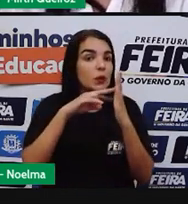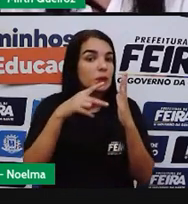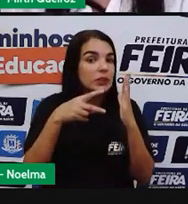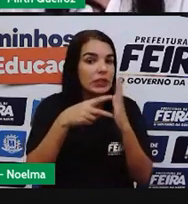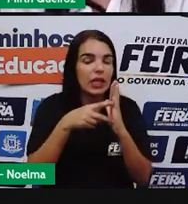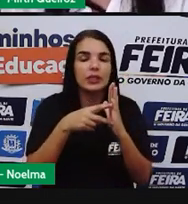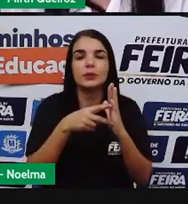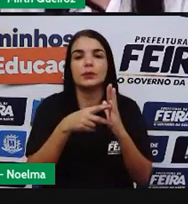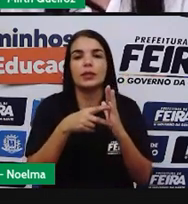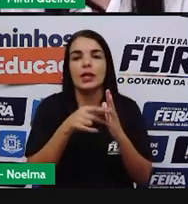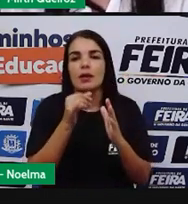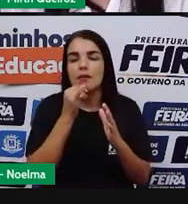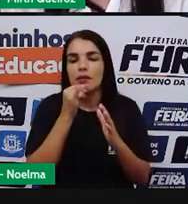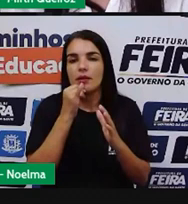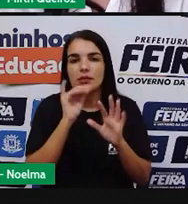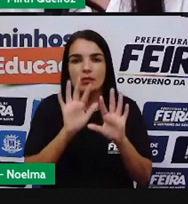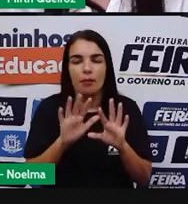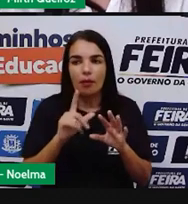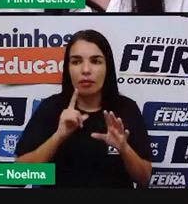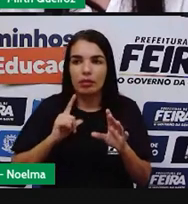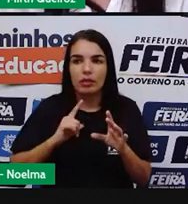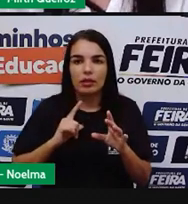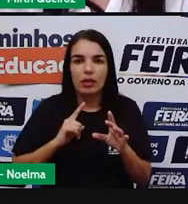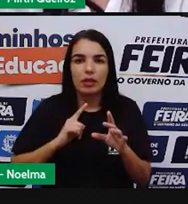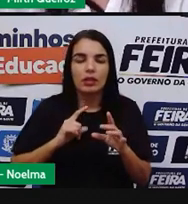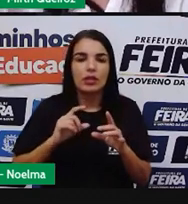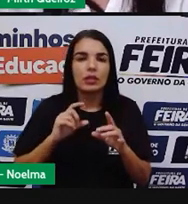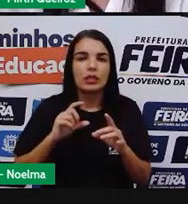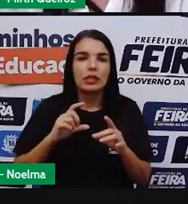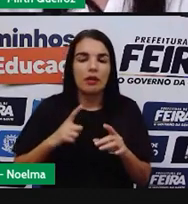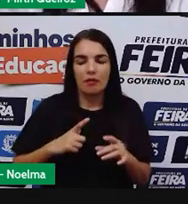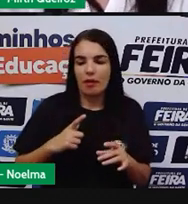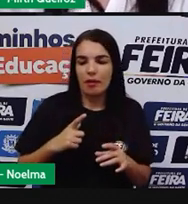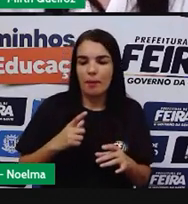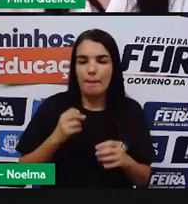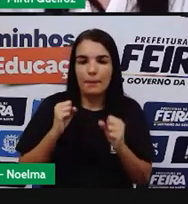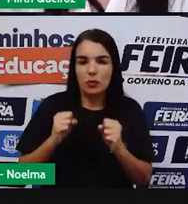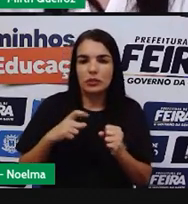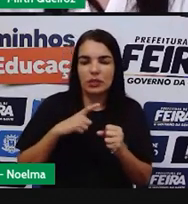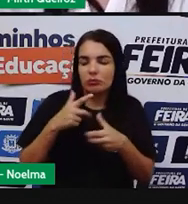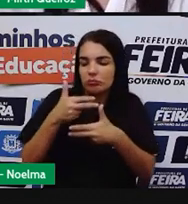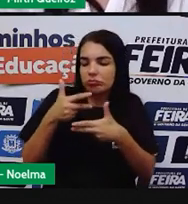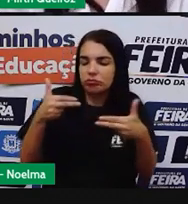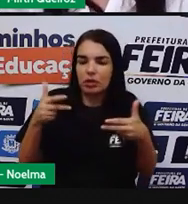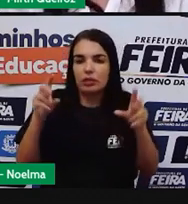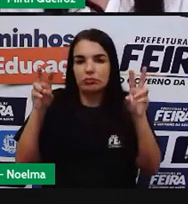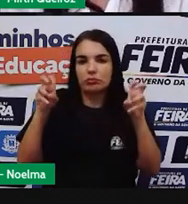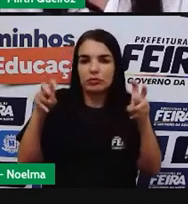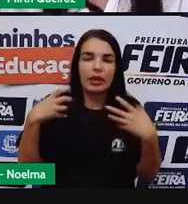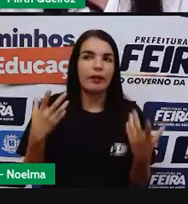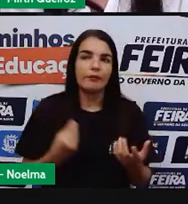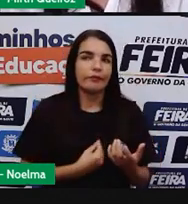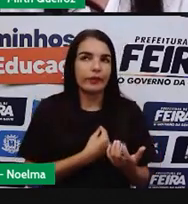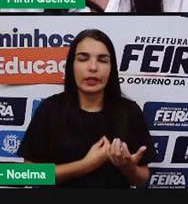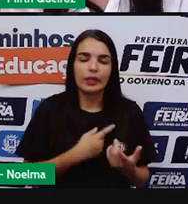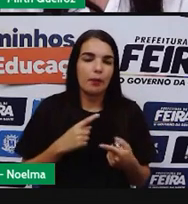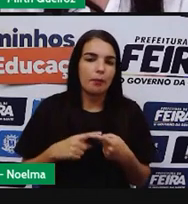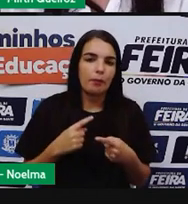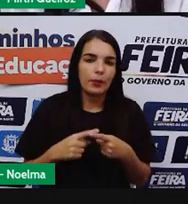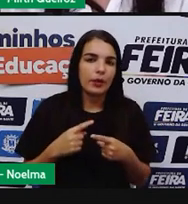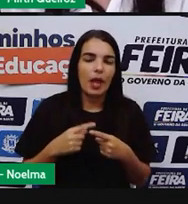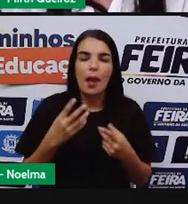muitas coisas, não só relacionada à questão de vida, né? Uma vez que muita gente perdeu